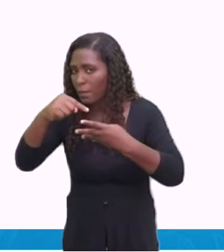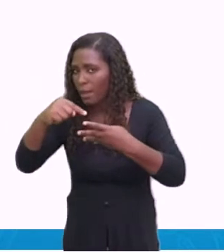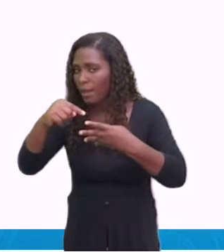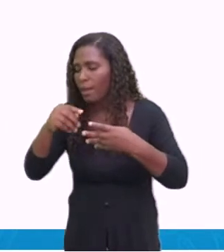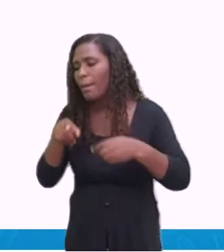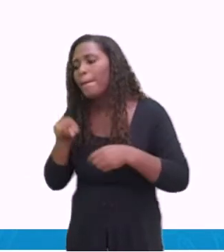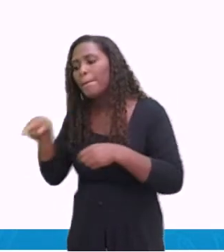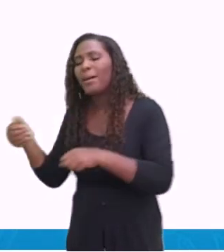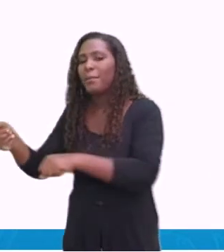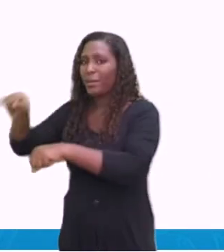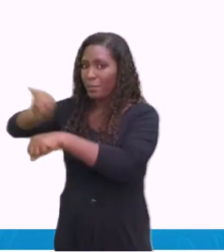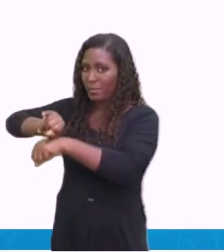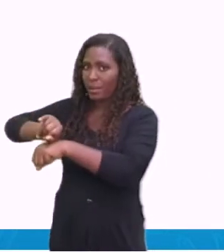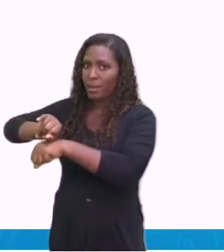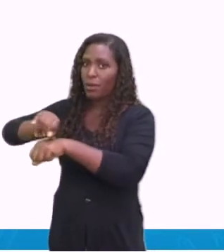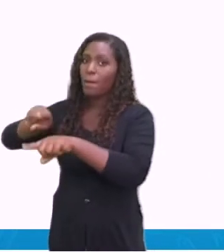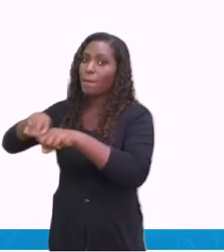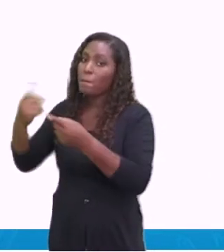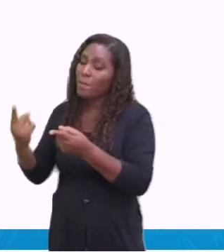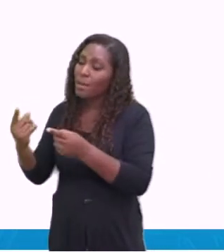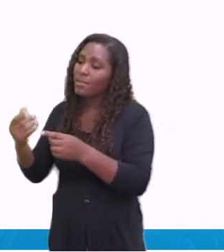Investimentos externos.